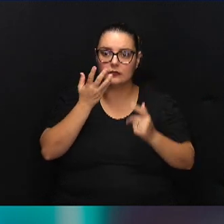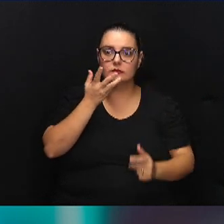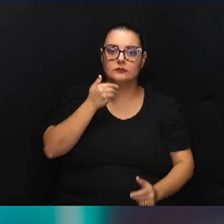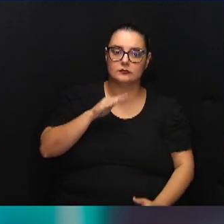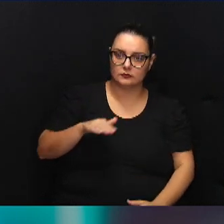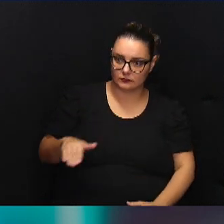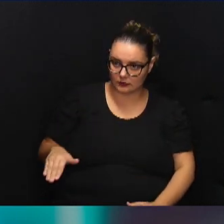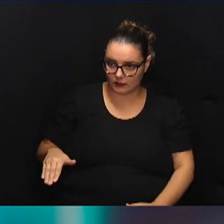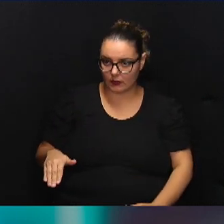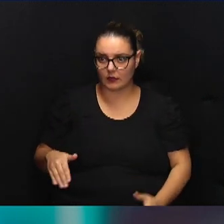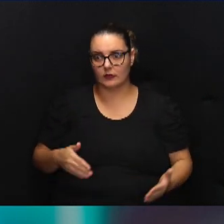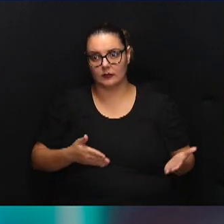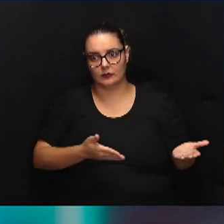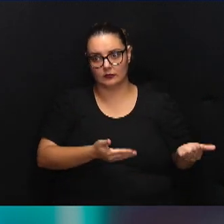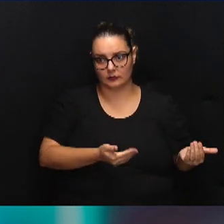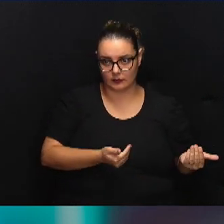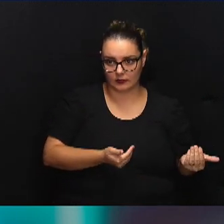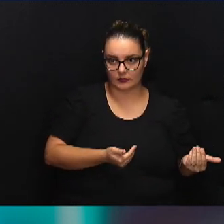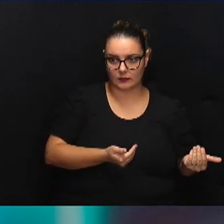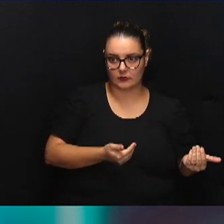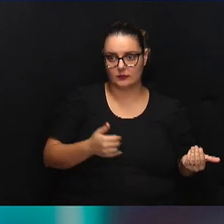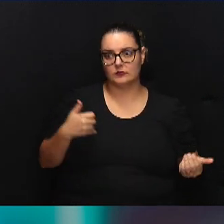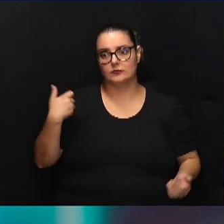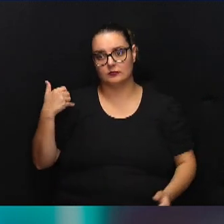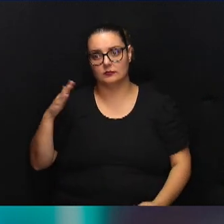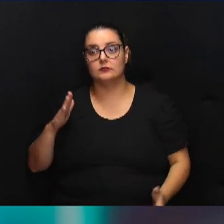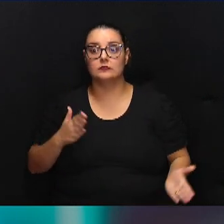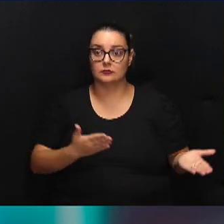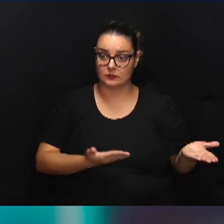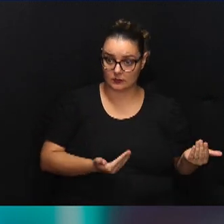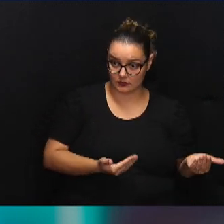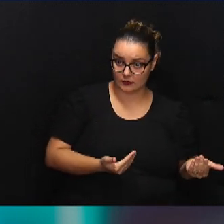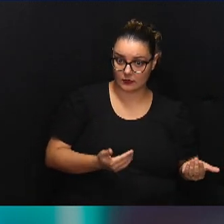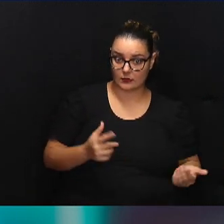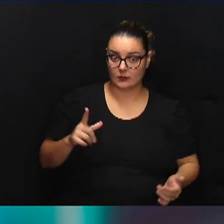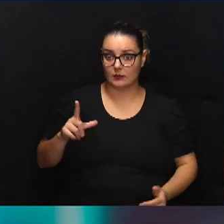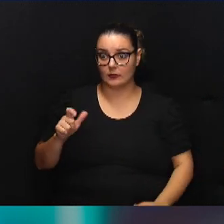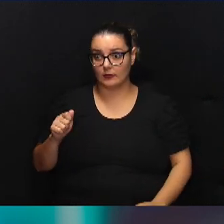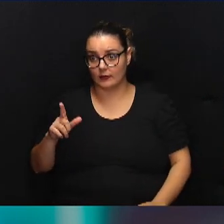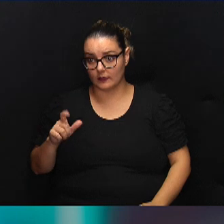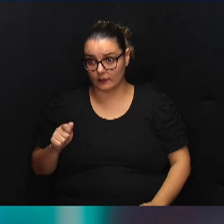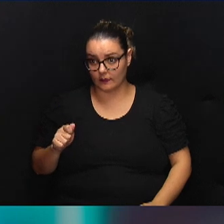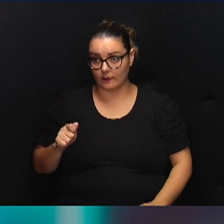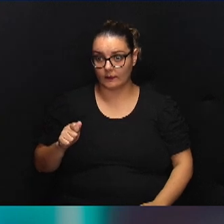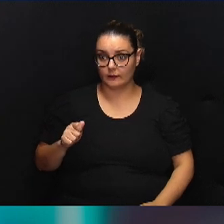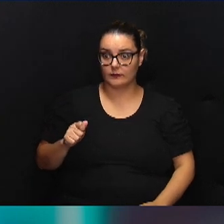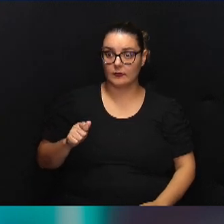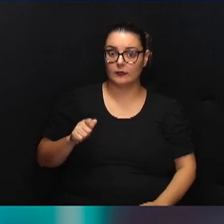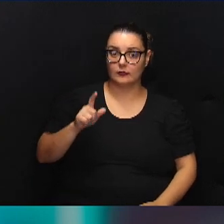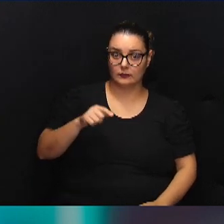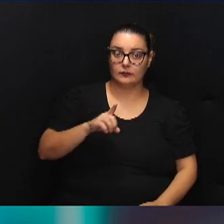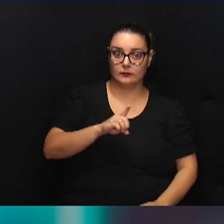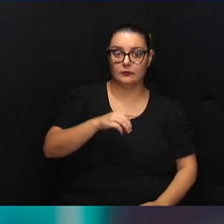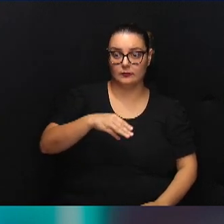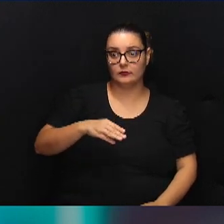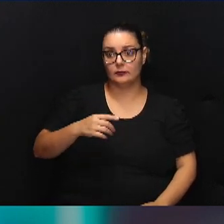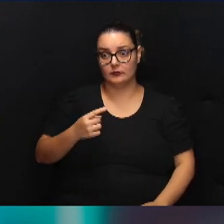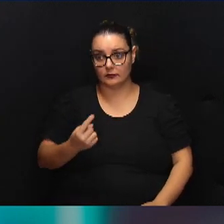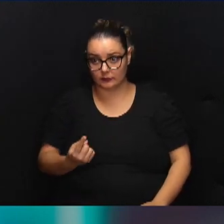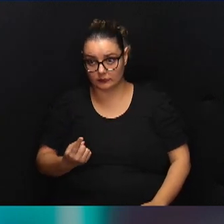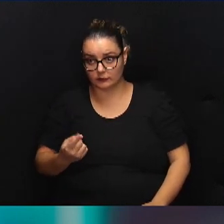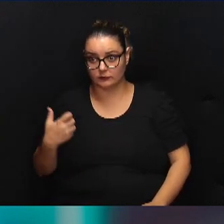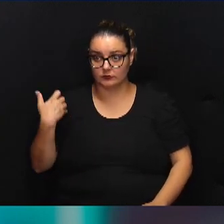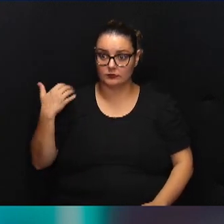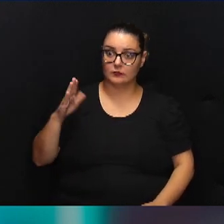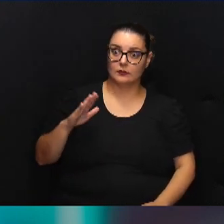né? Jovens adultos, né? O LADA é o DM1, só que adulto, né? É ali